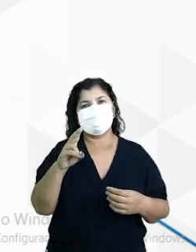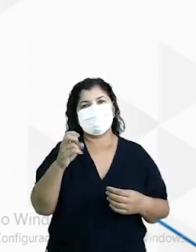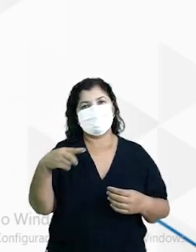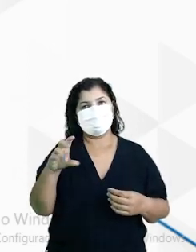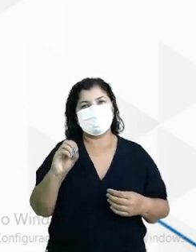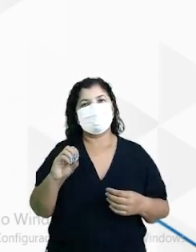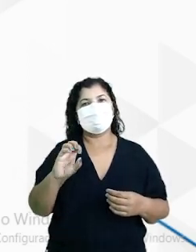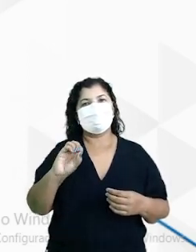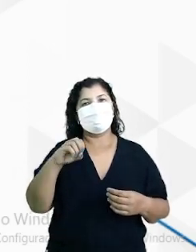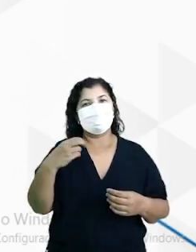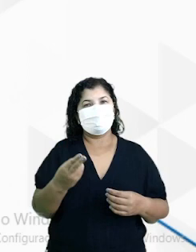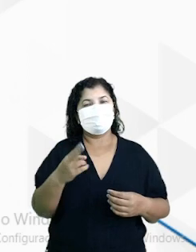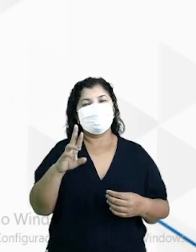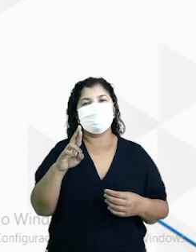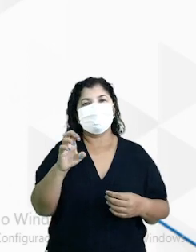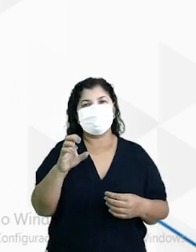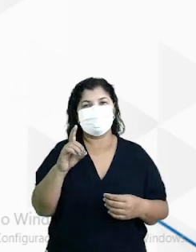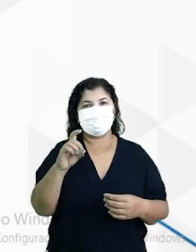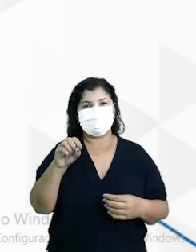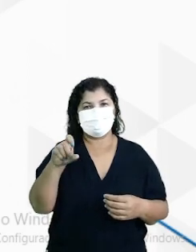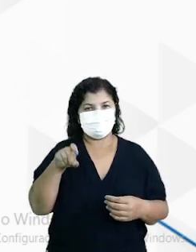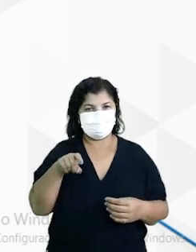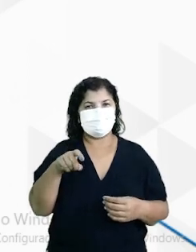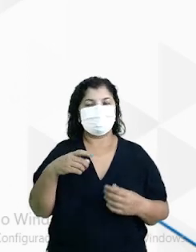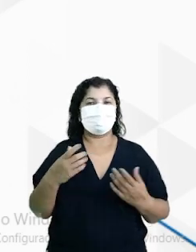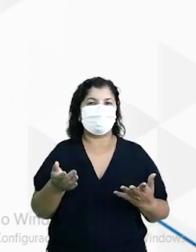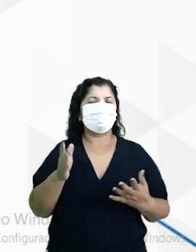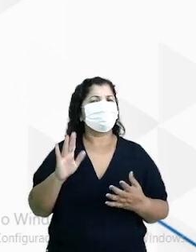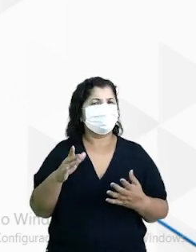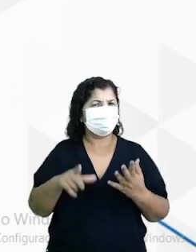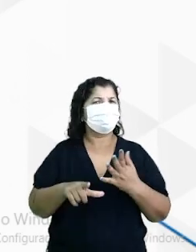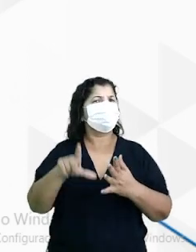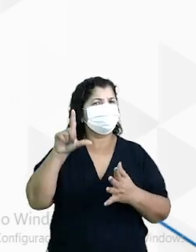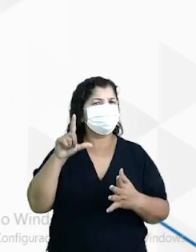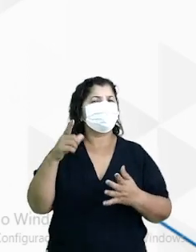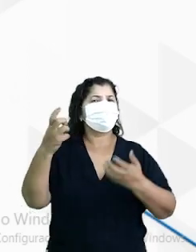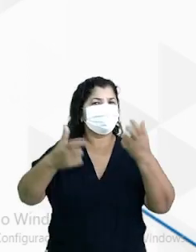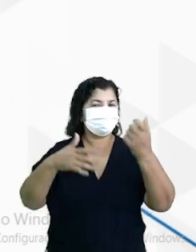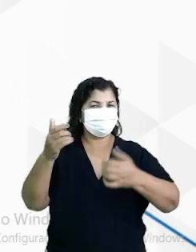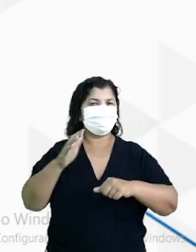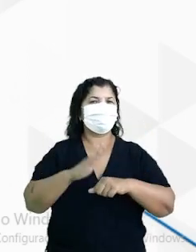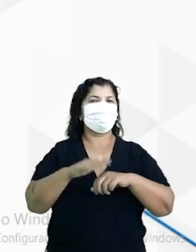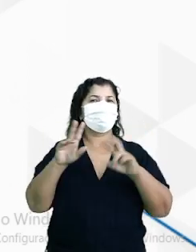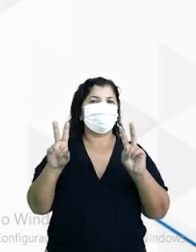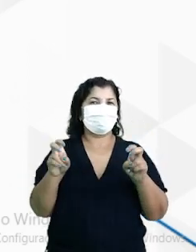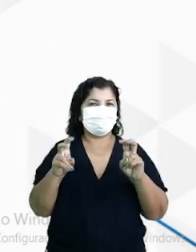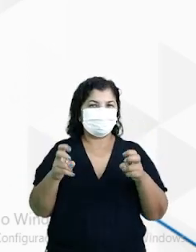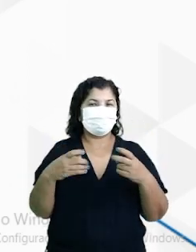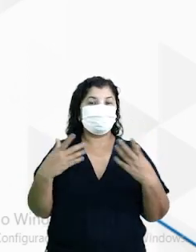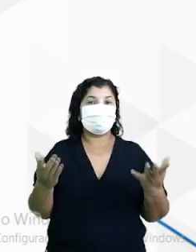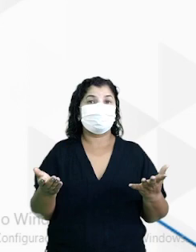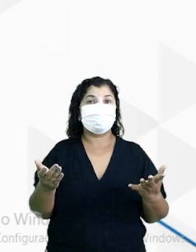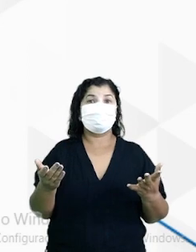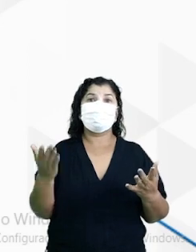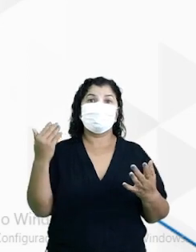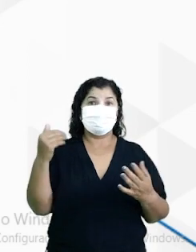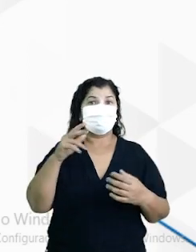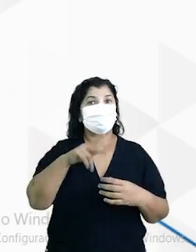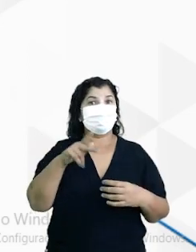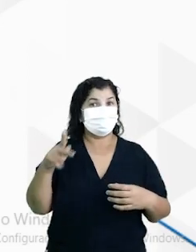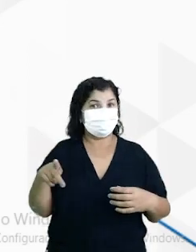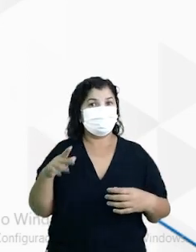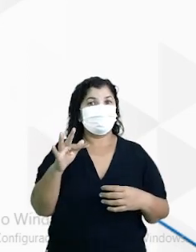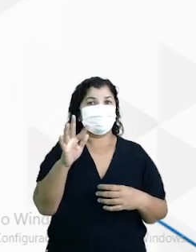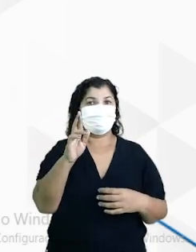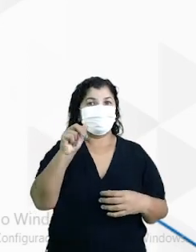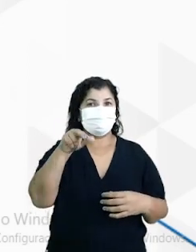reações redox. A gente já vinha falando sobre isso, o professor Francisco Coutinho, na última aula, entrou em